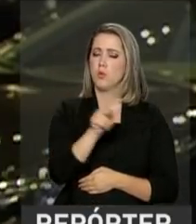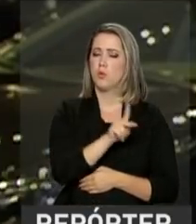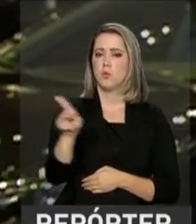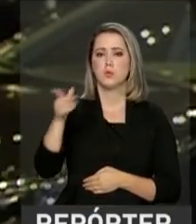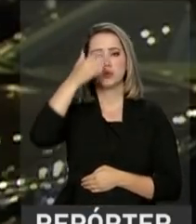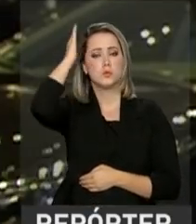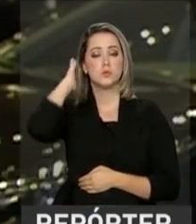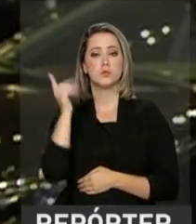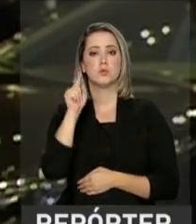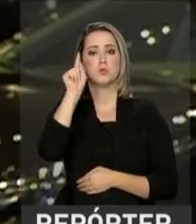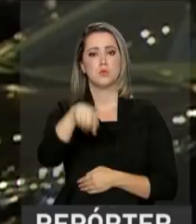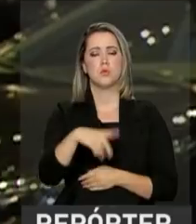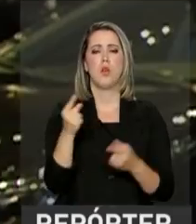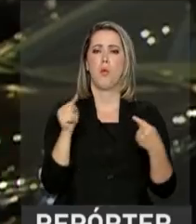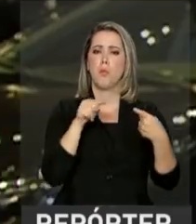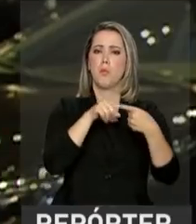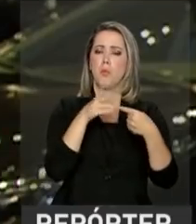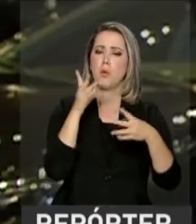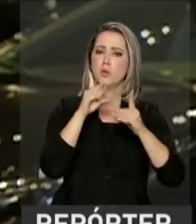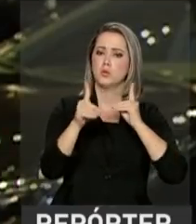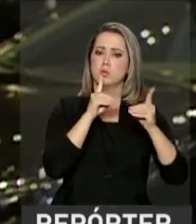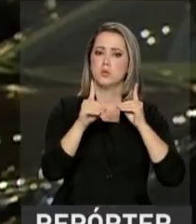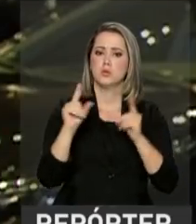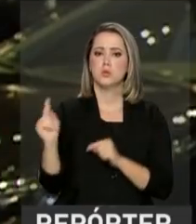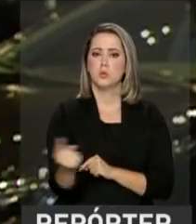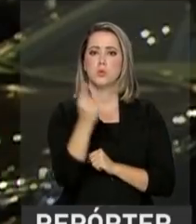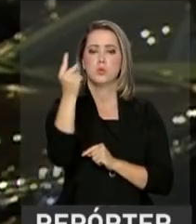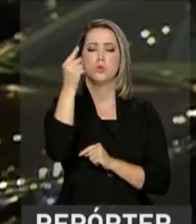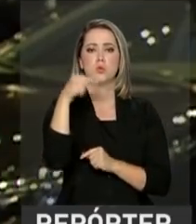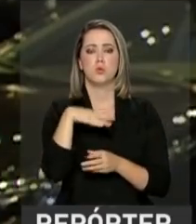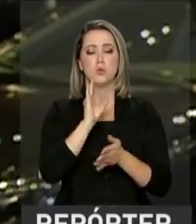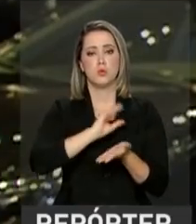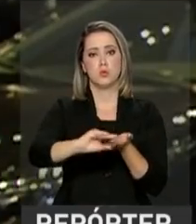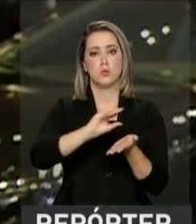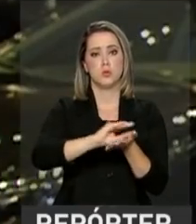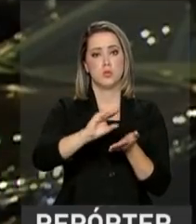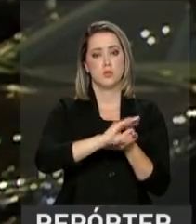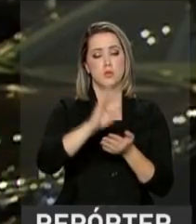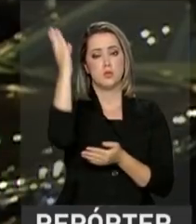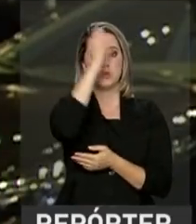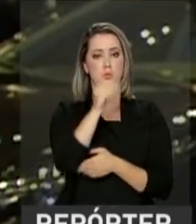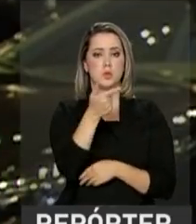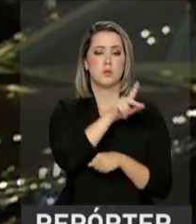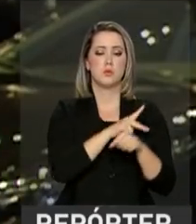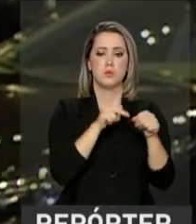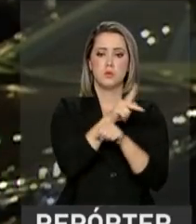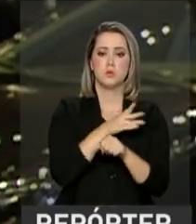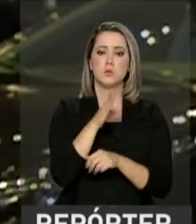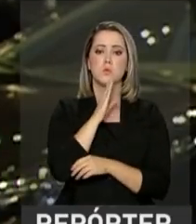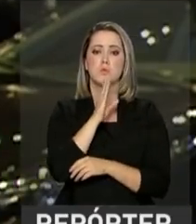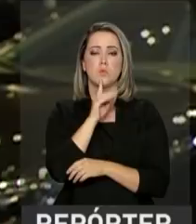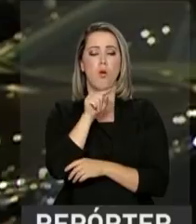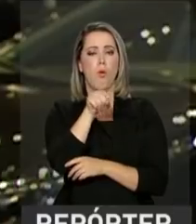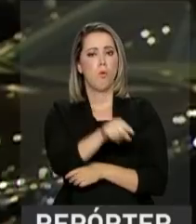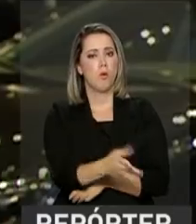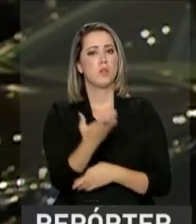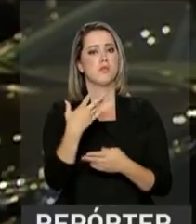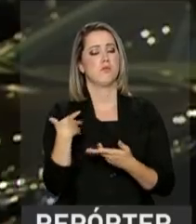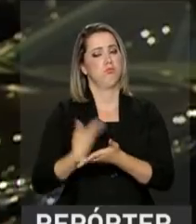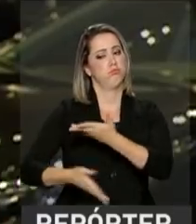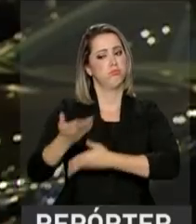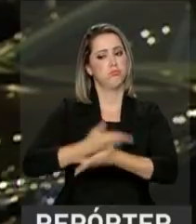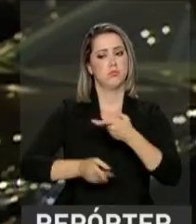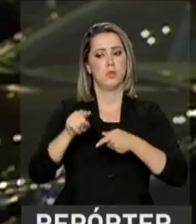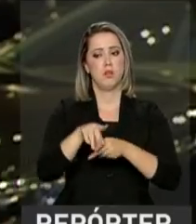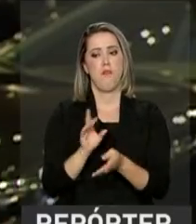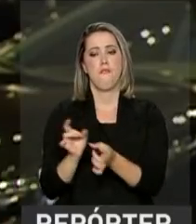Brasil será um ponto de debate único para investidores nacionais e estrangeiros conhecerem os negócios no Brasil, que